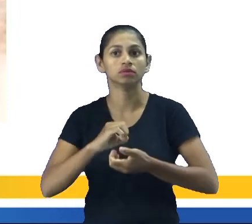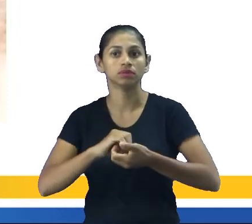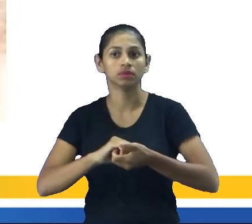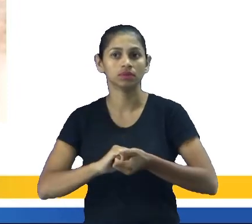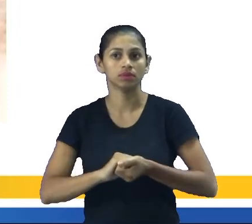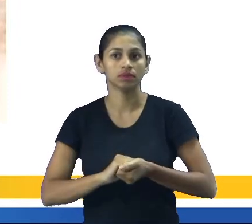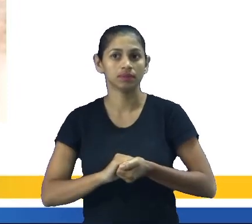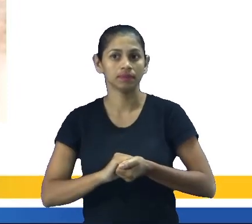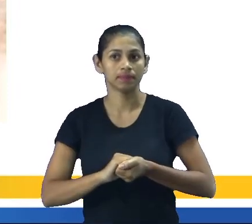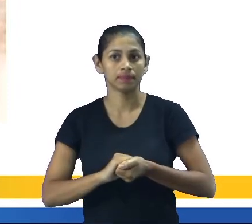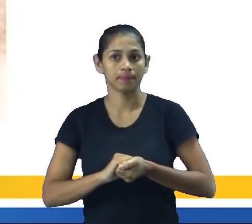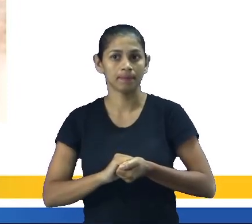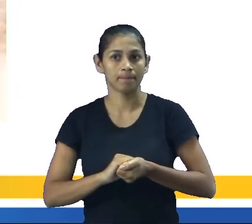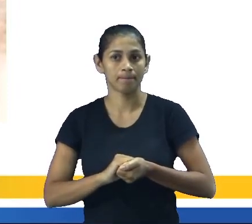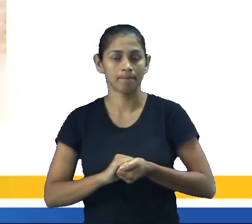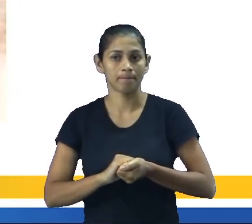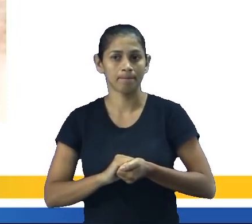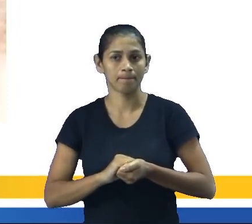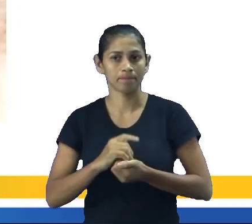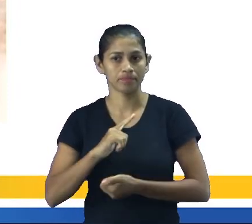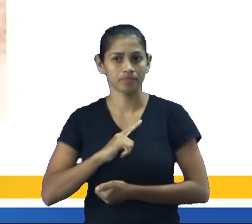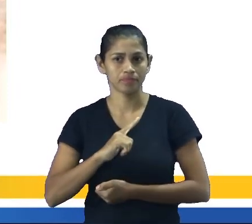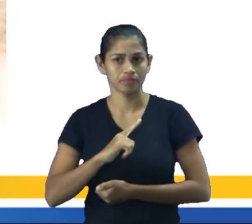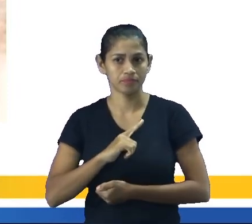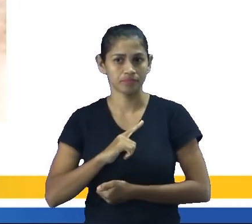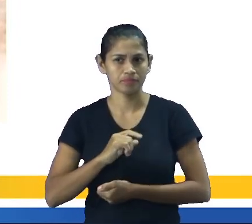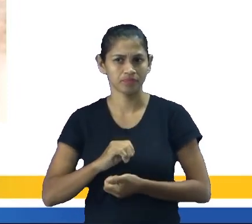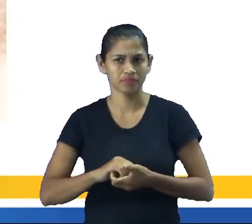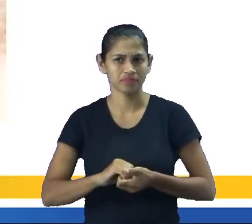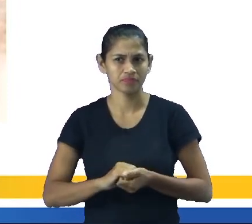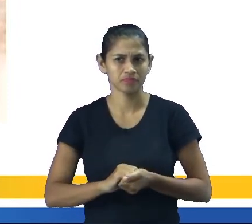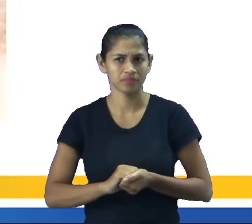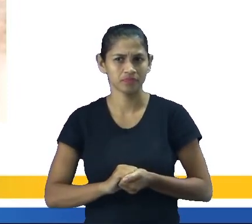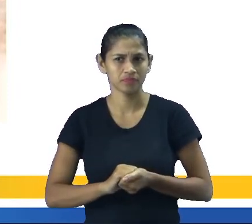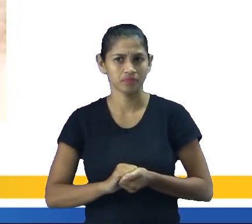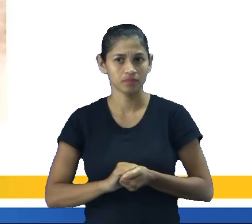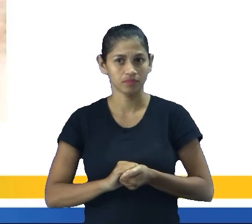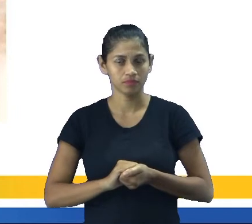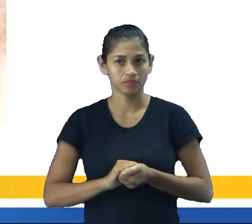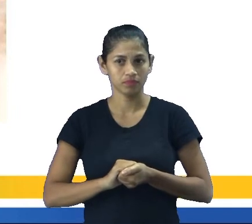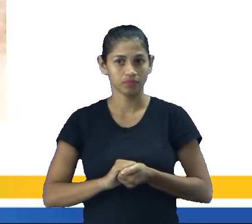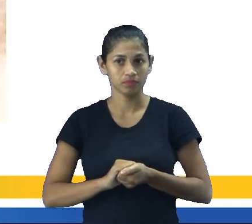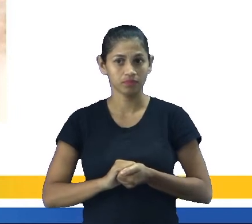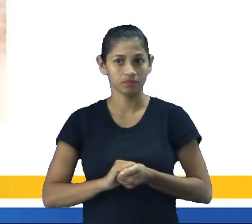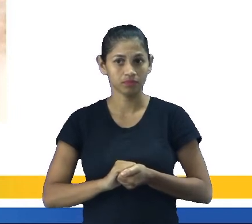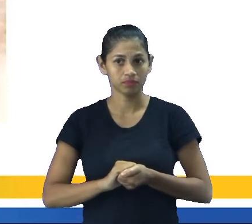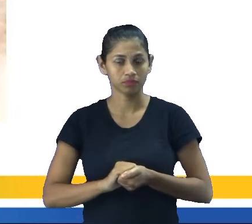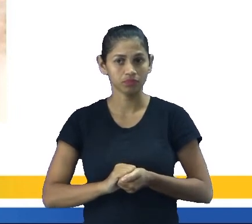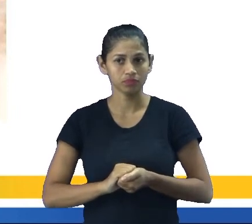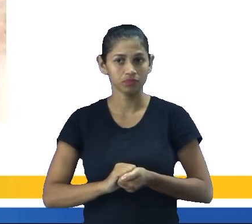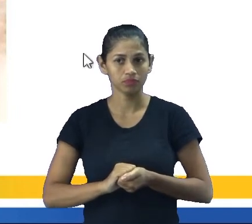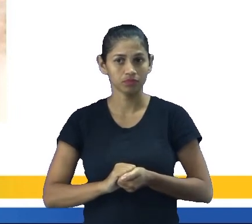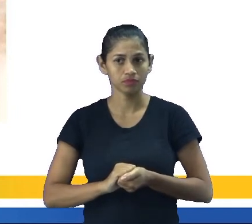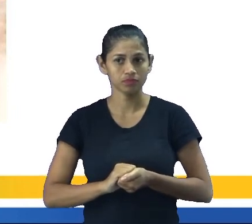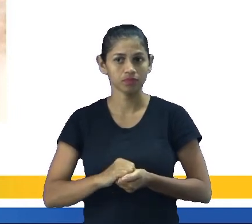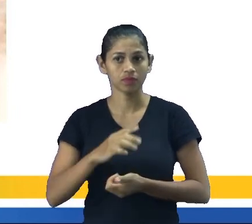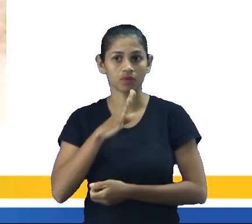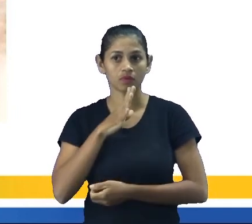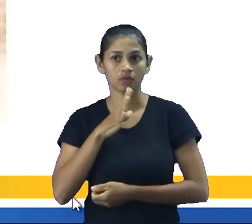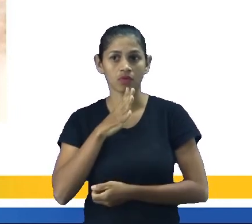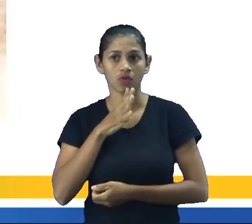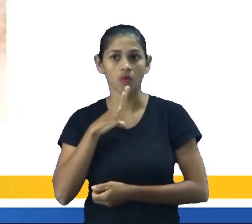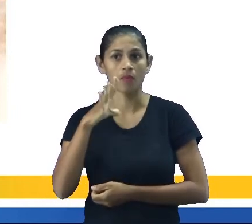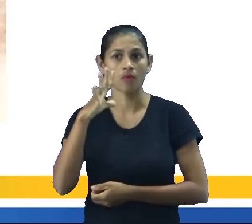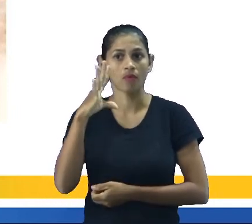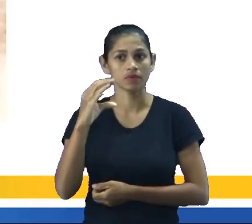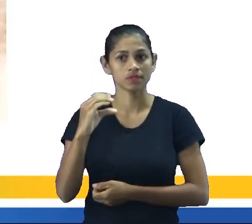Então aqui a gente tem, ó, o triclorofluormetano e o diclorofluormetano, né? Conhecido como CFC, que é